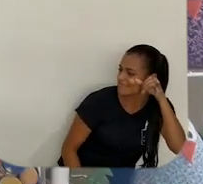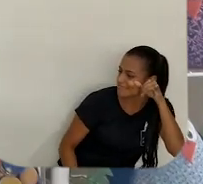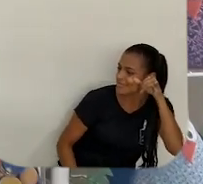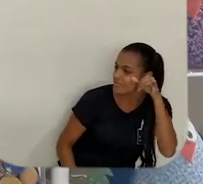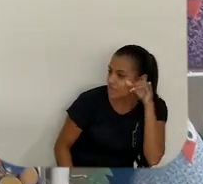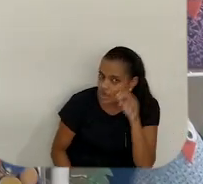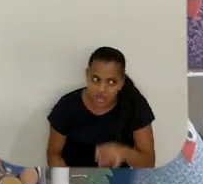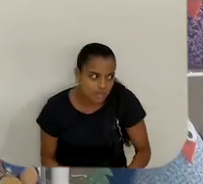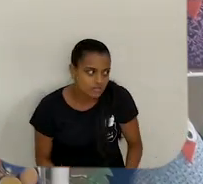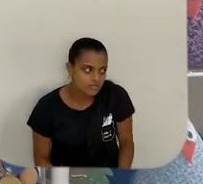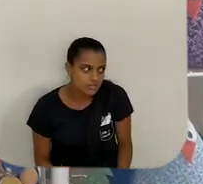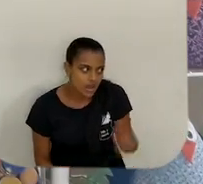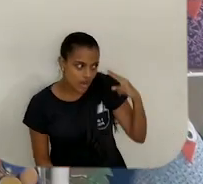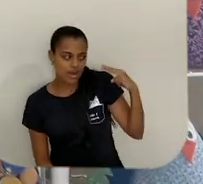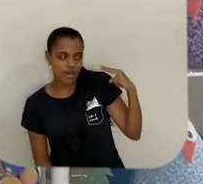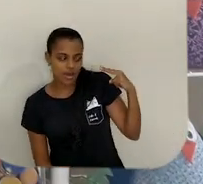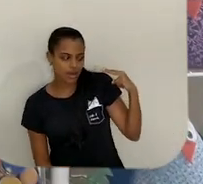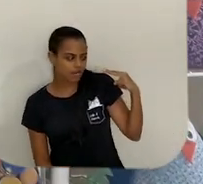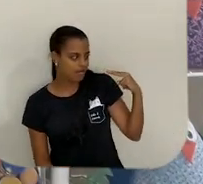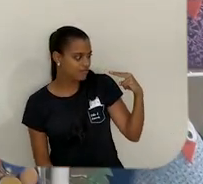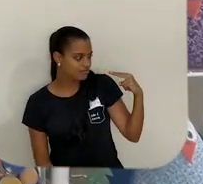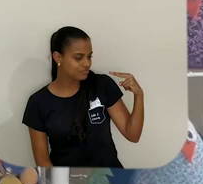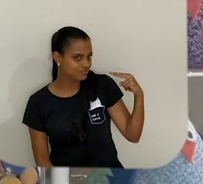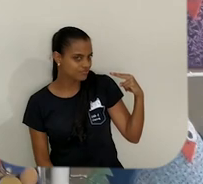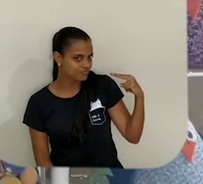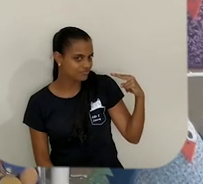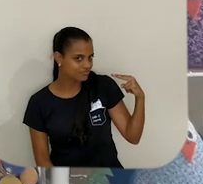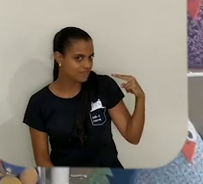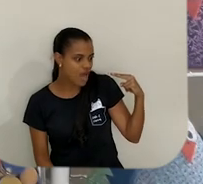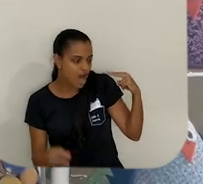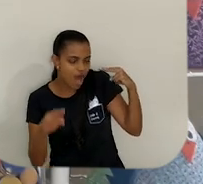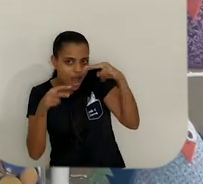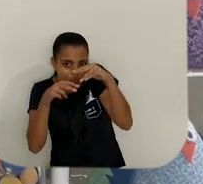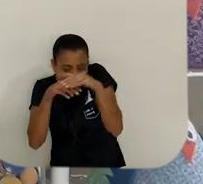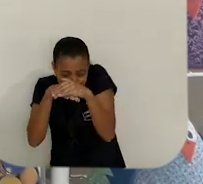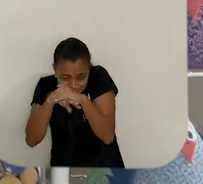observando até que ela percebeu